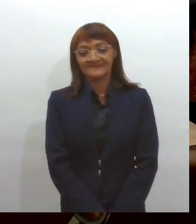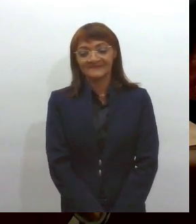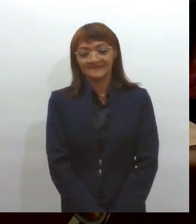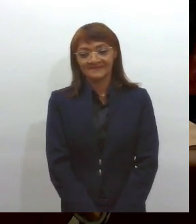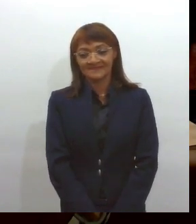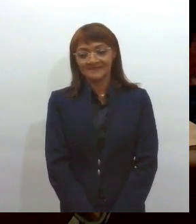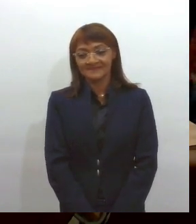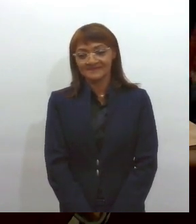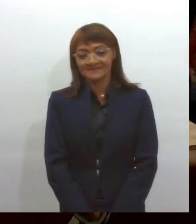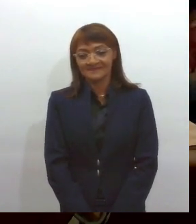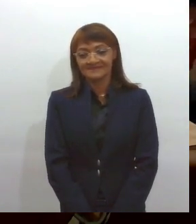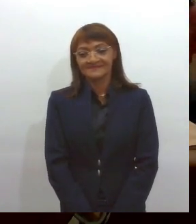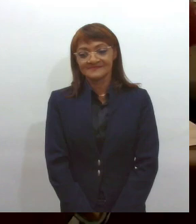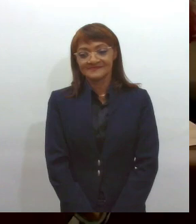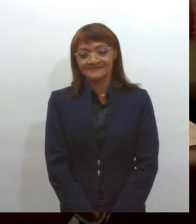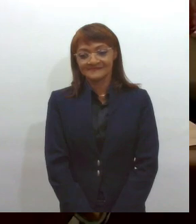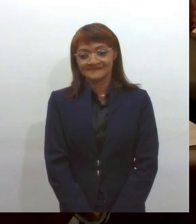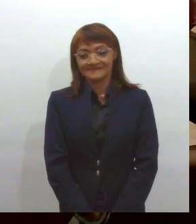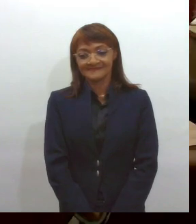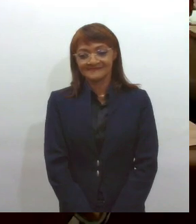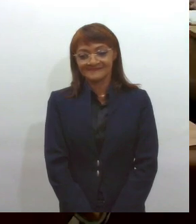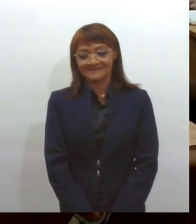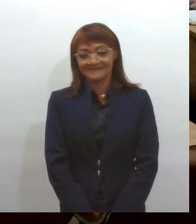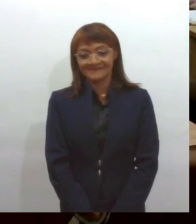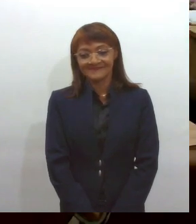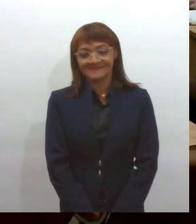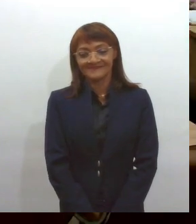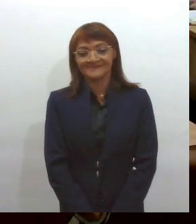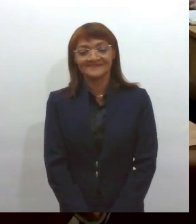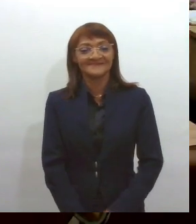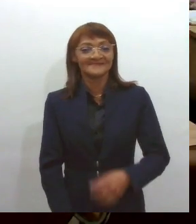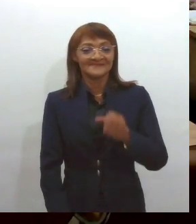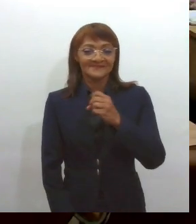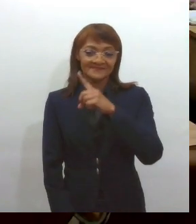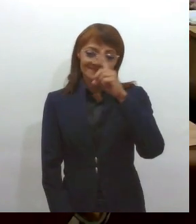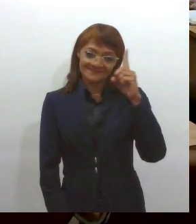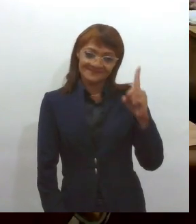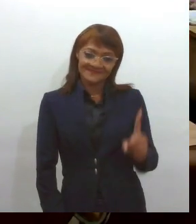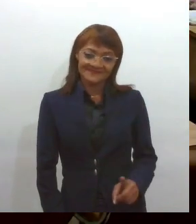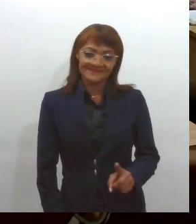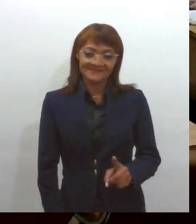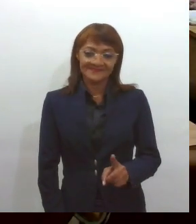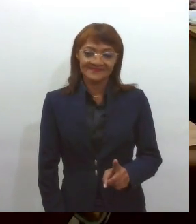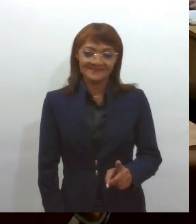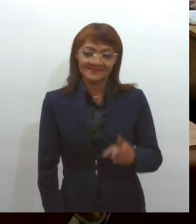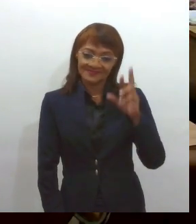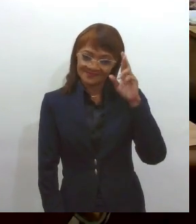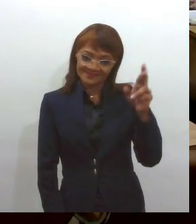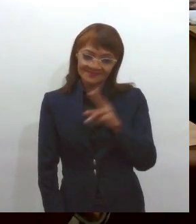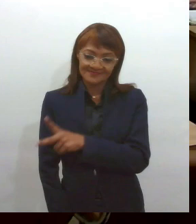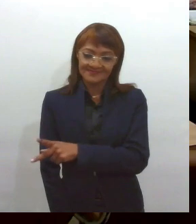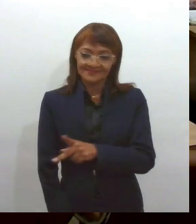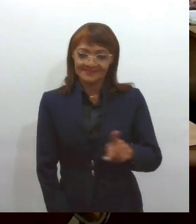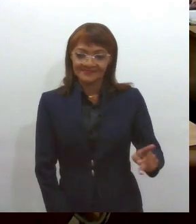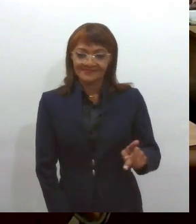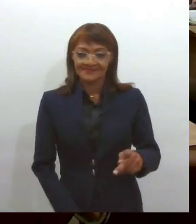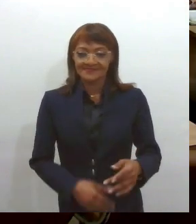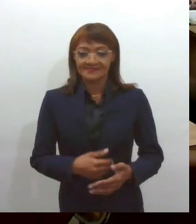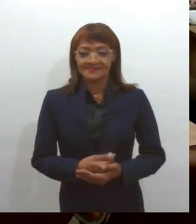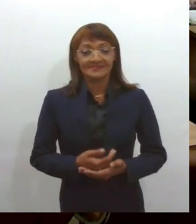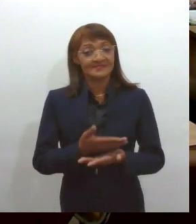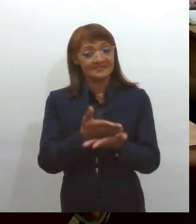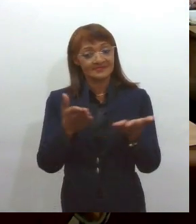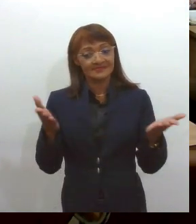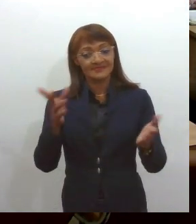Brasil bom Bom dia senhor presidente Bom dia deputado presente aqui